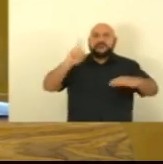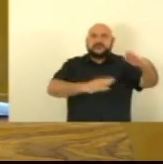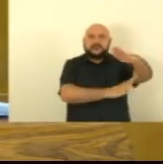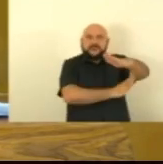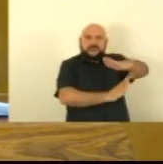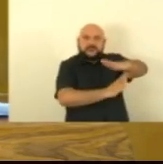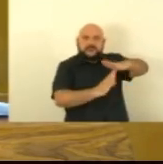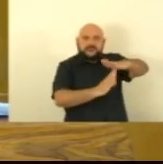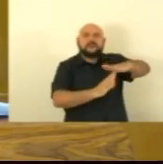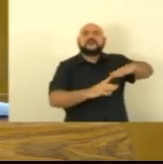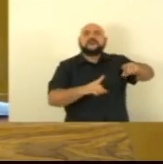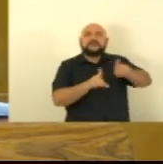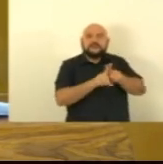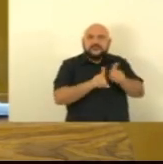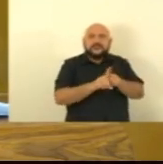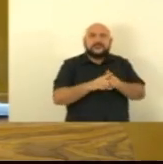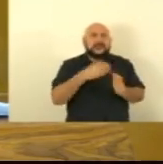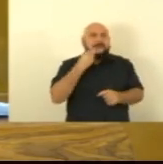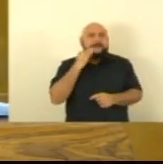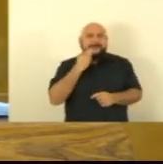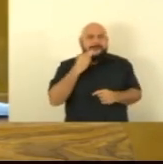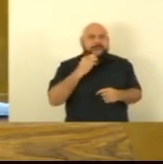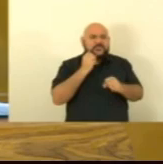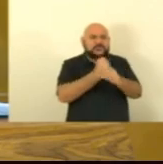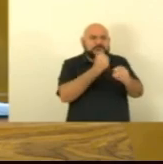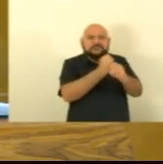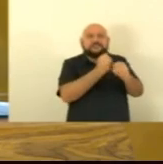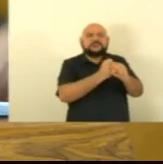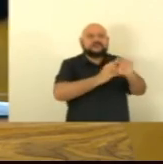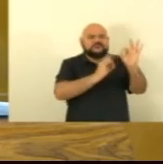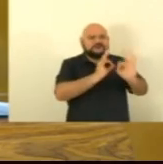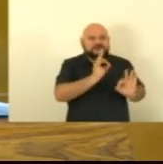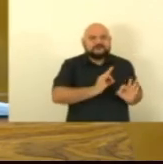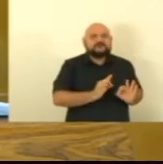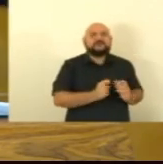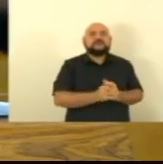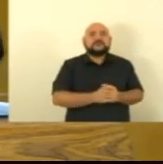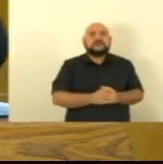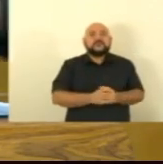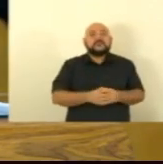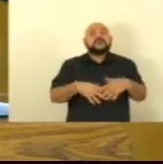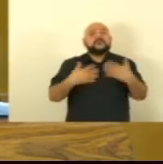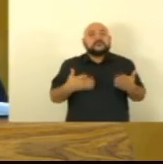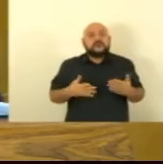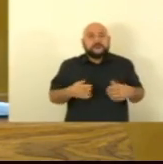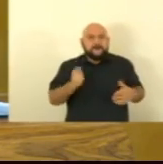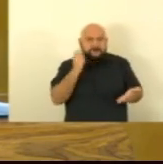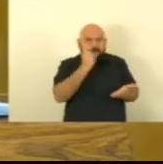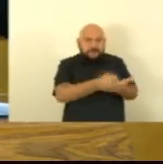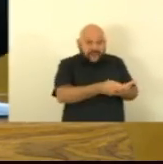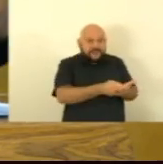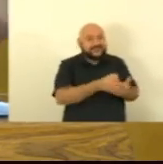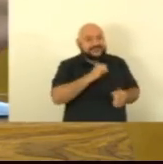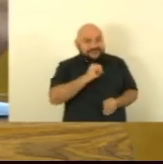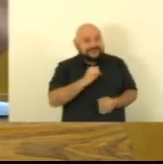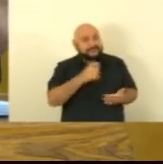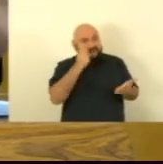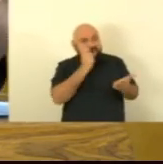essas pessoas, para mim, acredito para você também, é mais importante que a ponte, o viaduto, o que foi feito